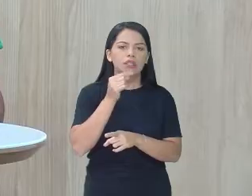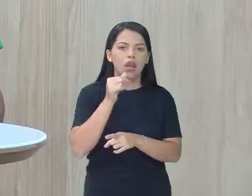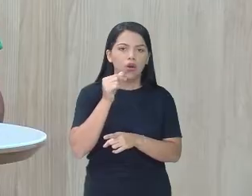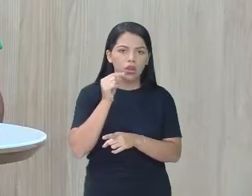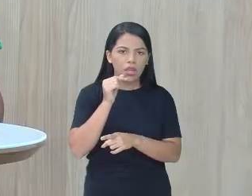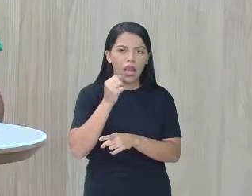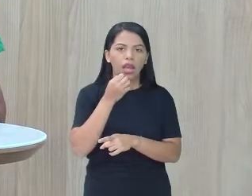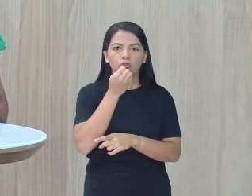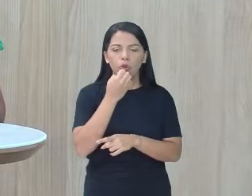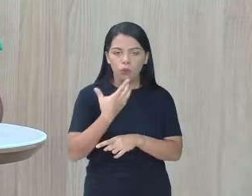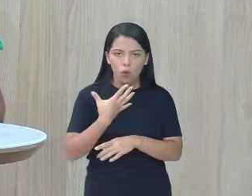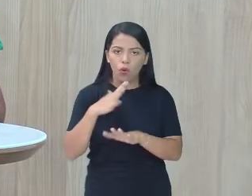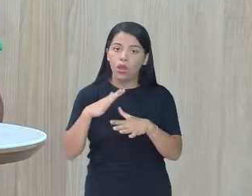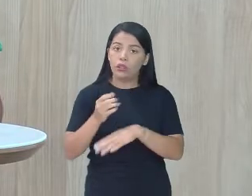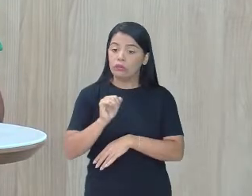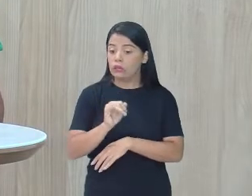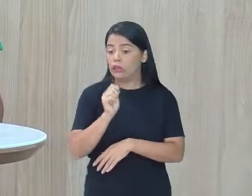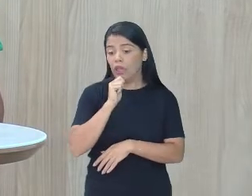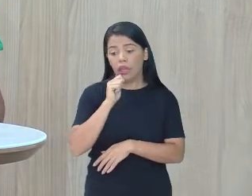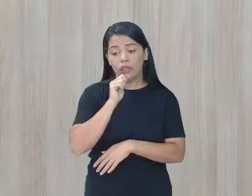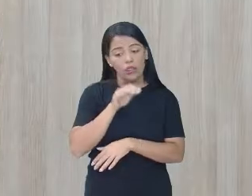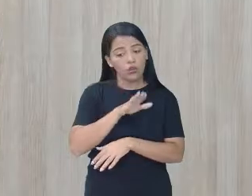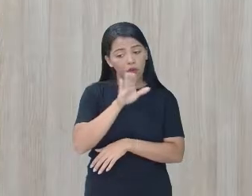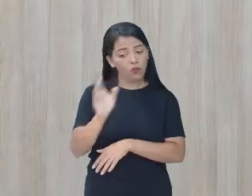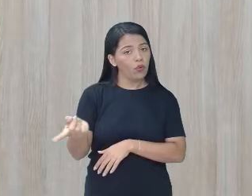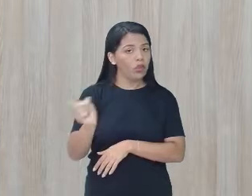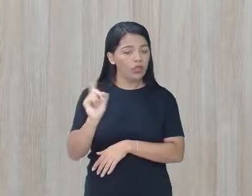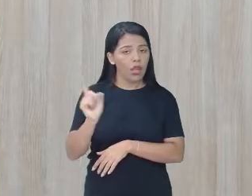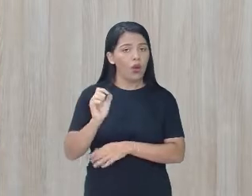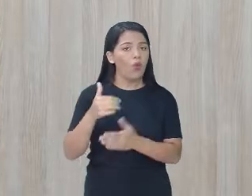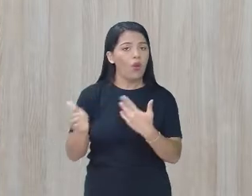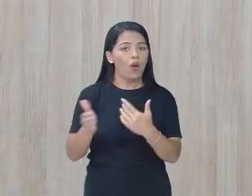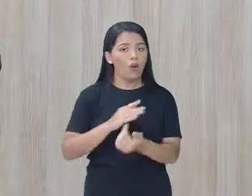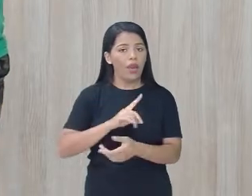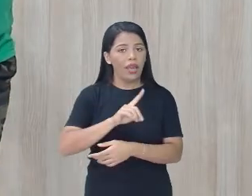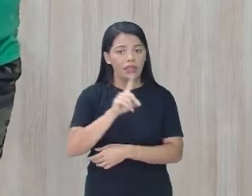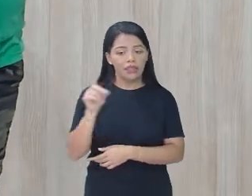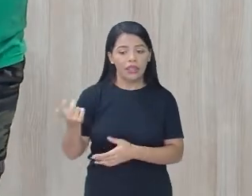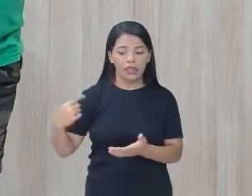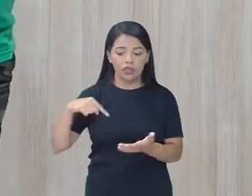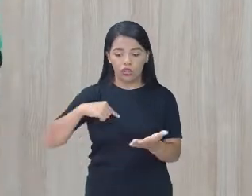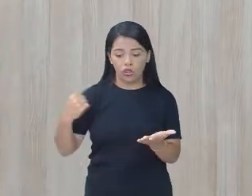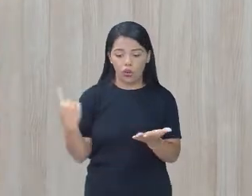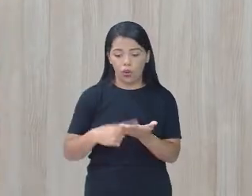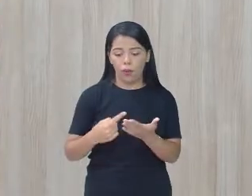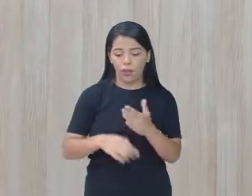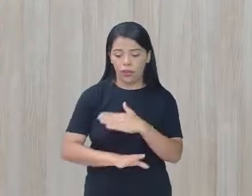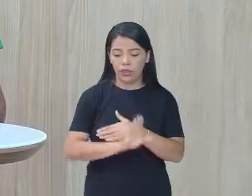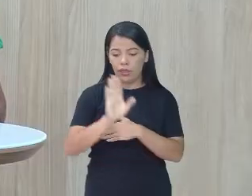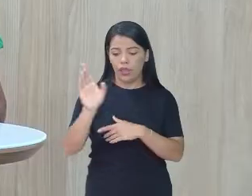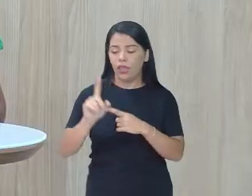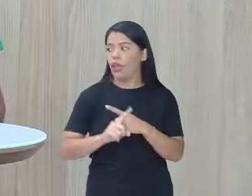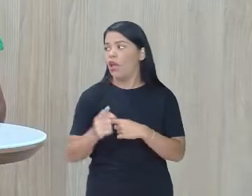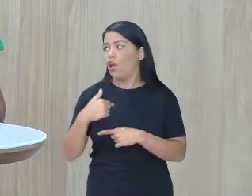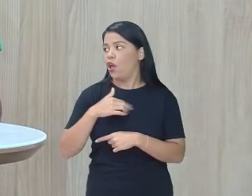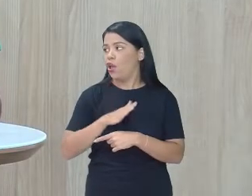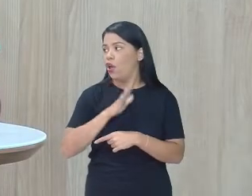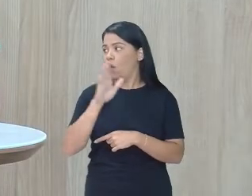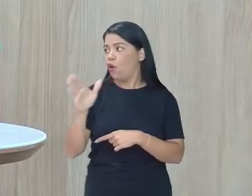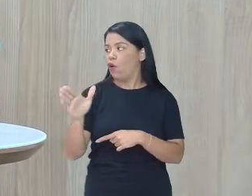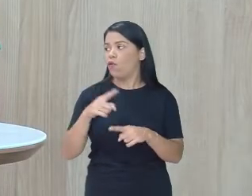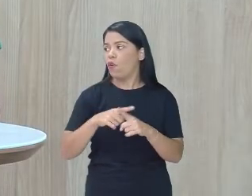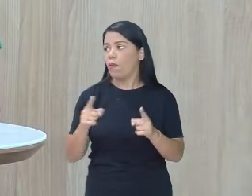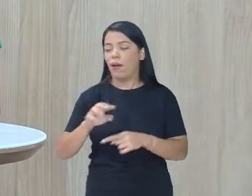mesmo? Então, se não foi ainda, professora, qualquer dia a gente combina de ir lá, certo? Eu vou, mas não é para comer não, professor. Eu sou